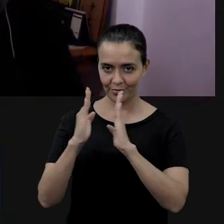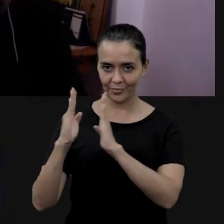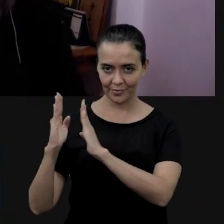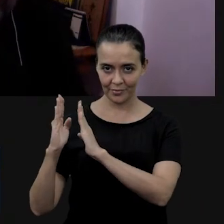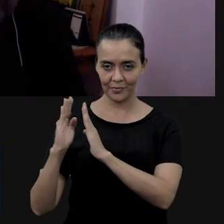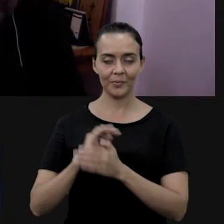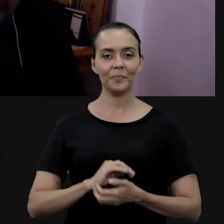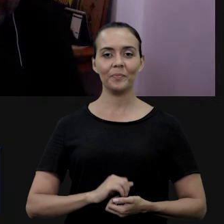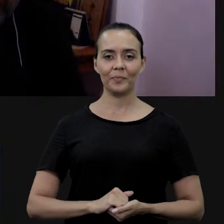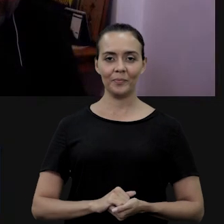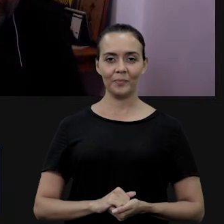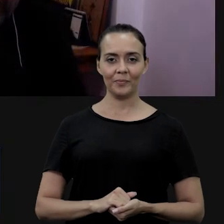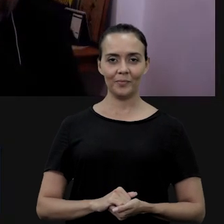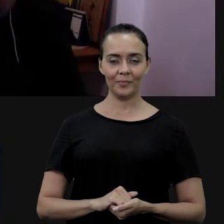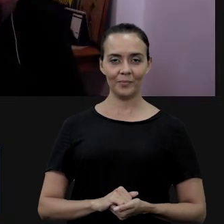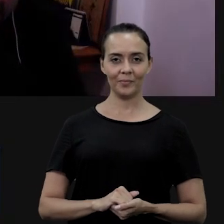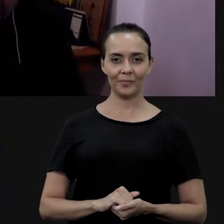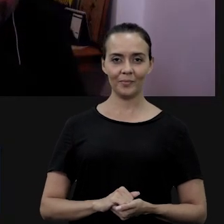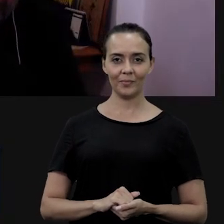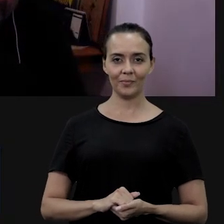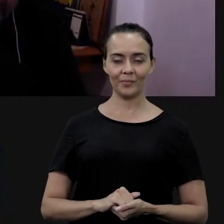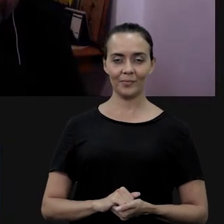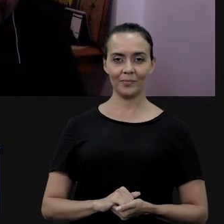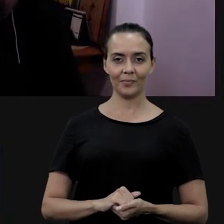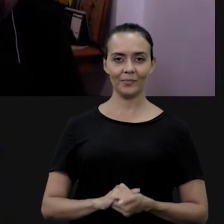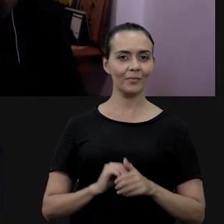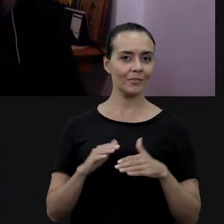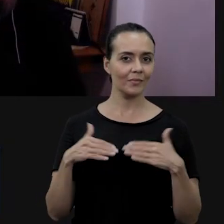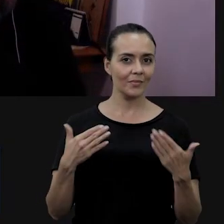episódio. E então